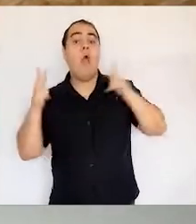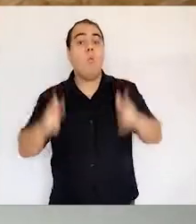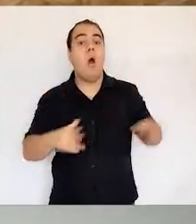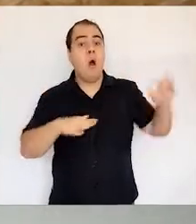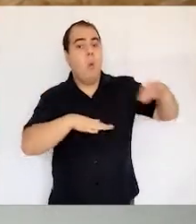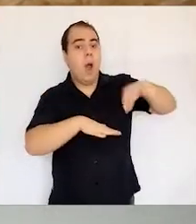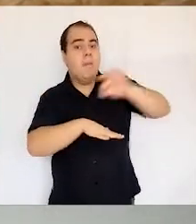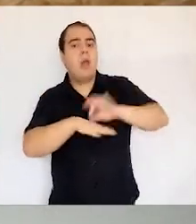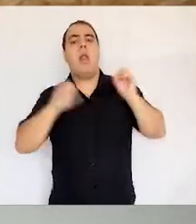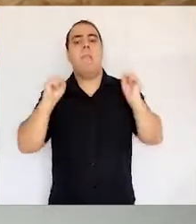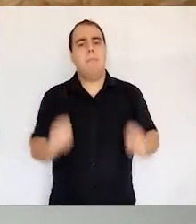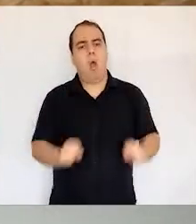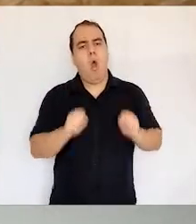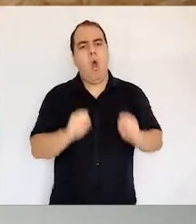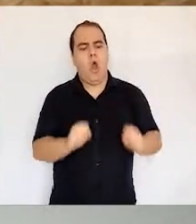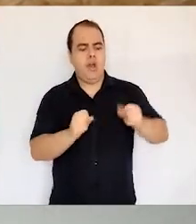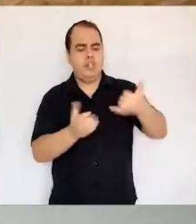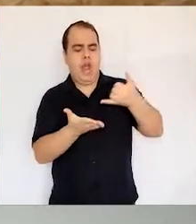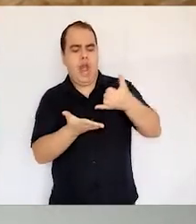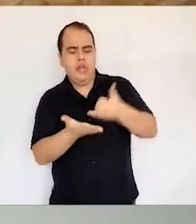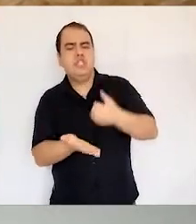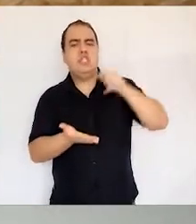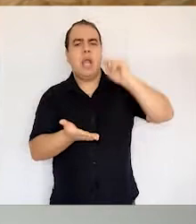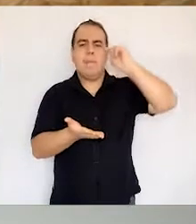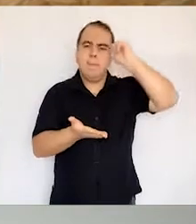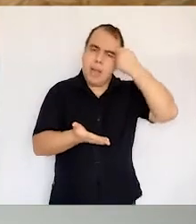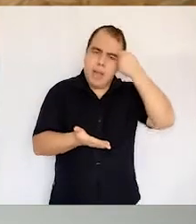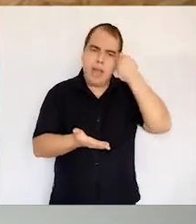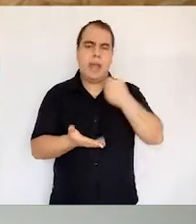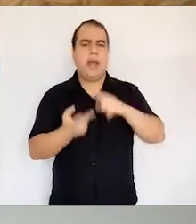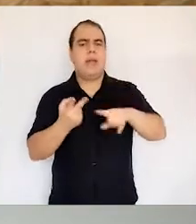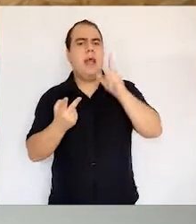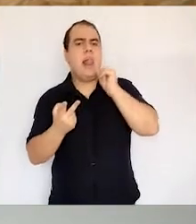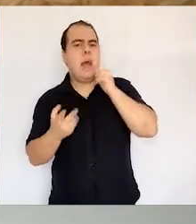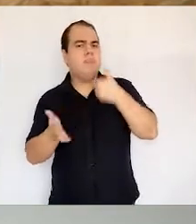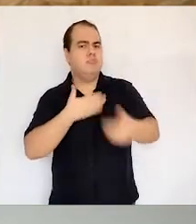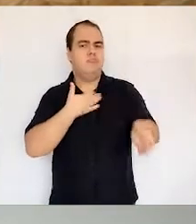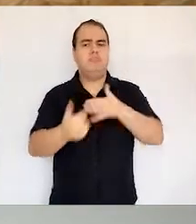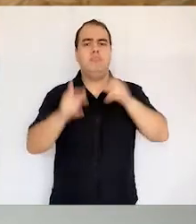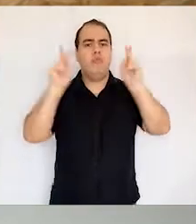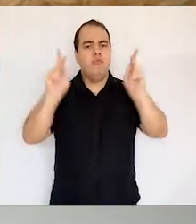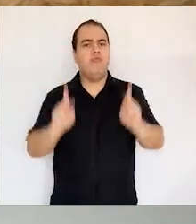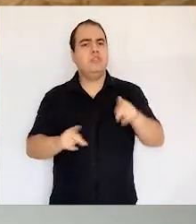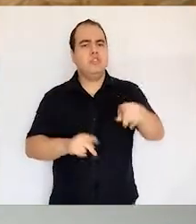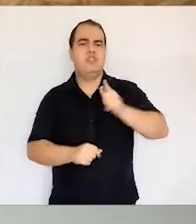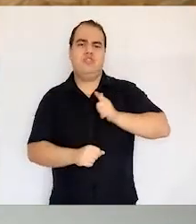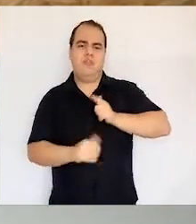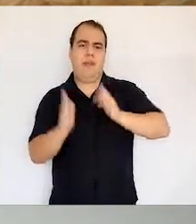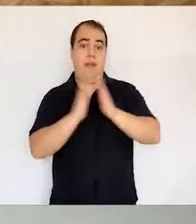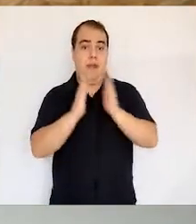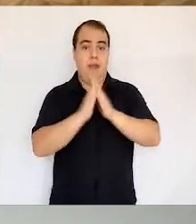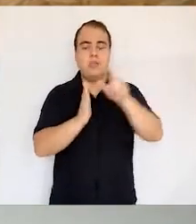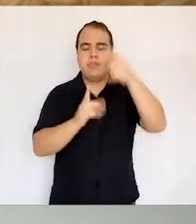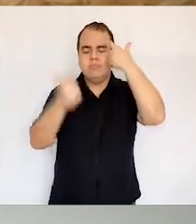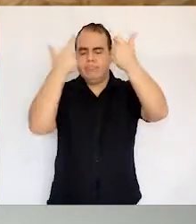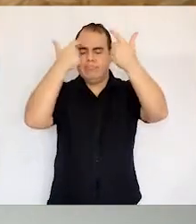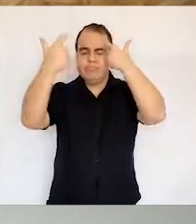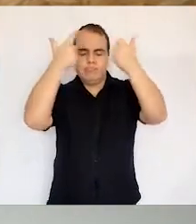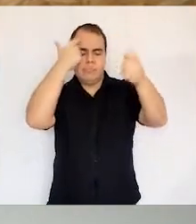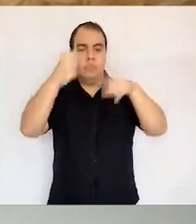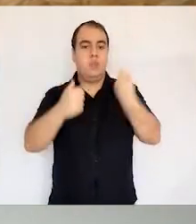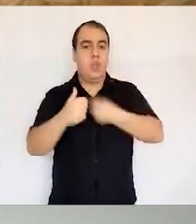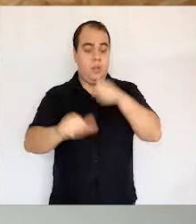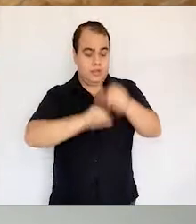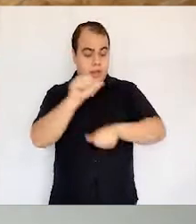abelhas. Você pode pintar com canetinha preta, com lápis, com o que você tiver em casa, usa sua criatividade. E a gente vai transformar